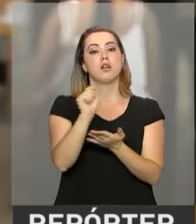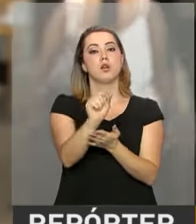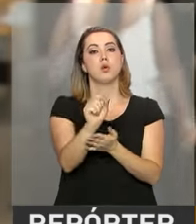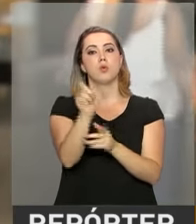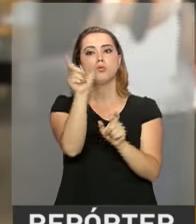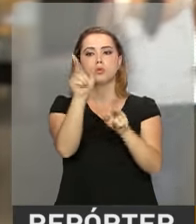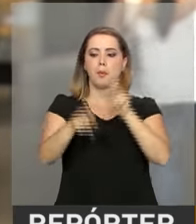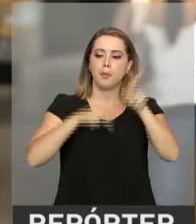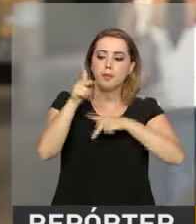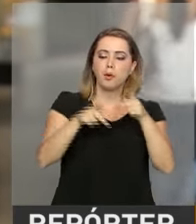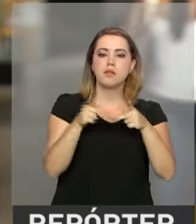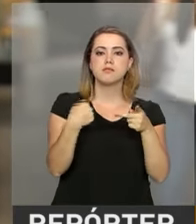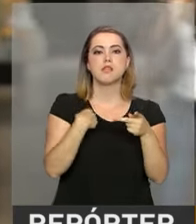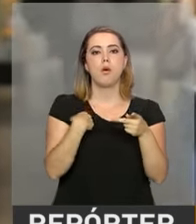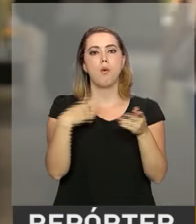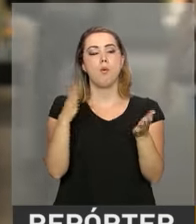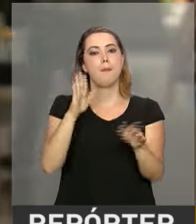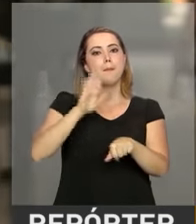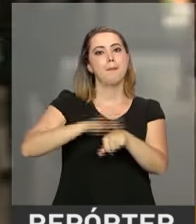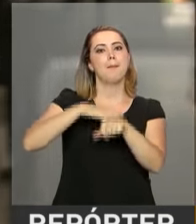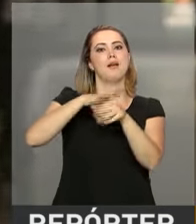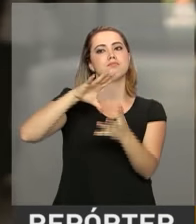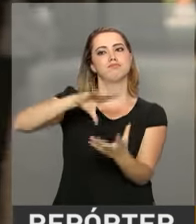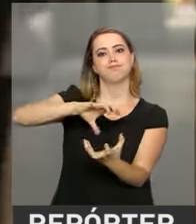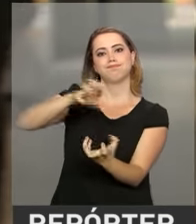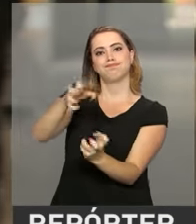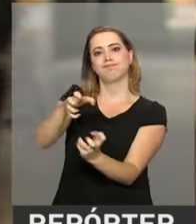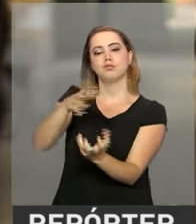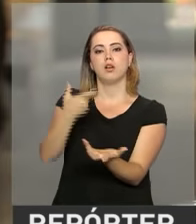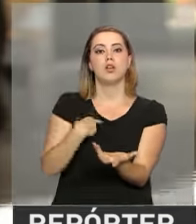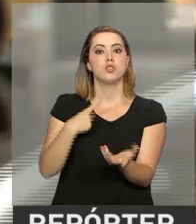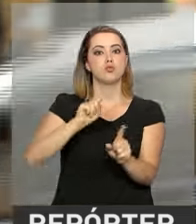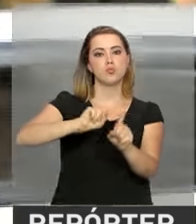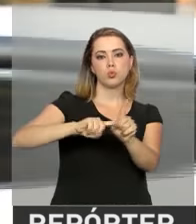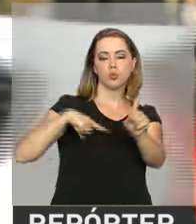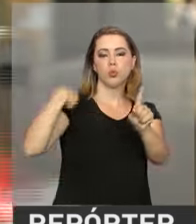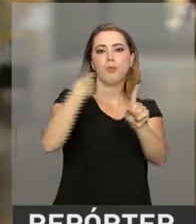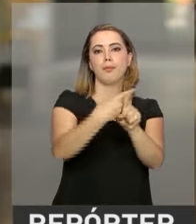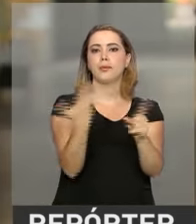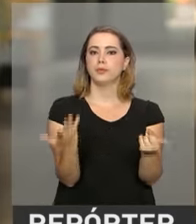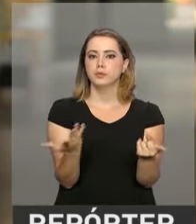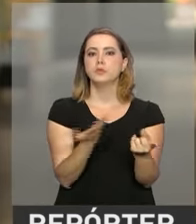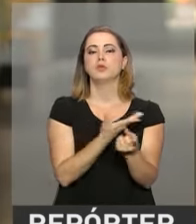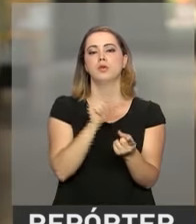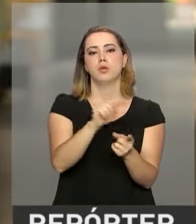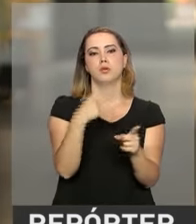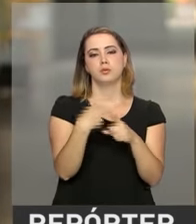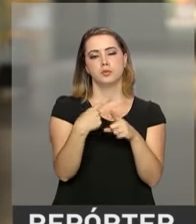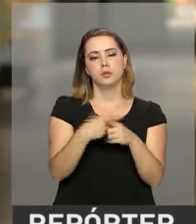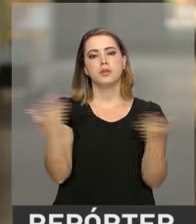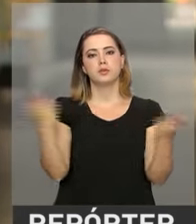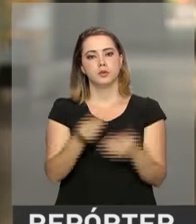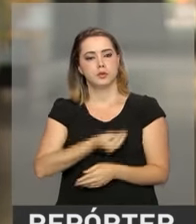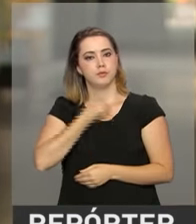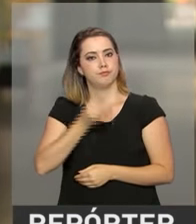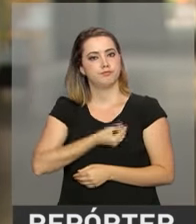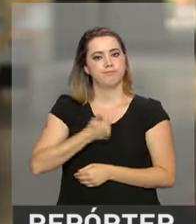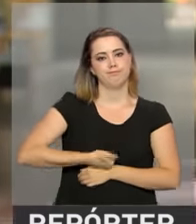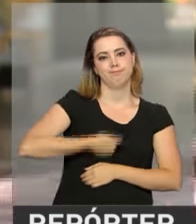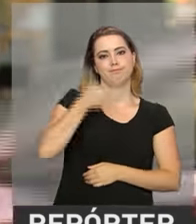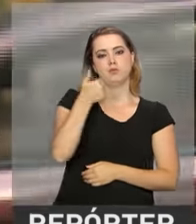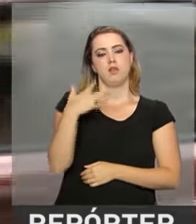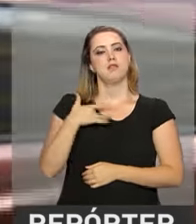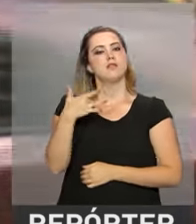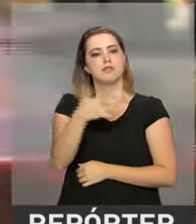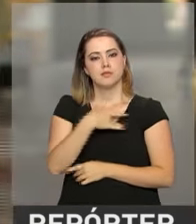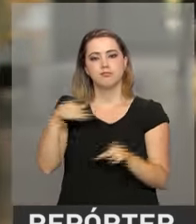velha só nos últimos 20 anos o número de idosos dobrou no país já que houve melhora na qualidade de vida e na